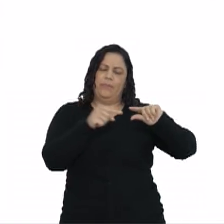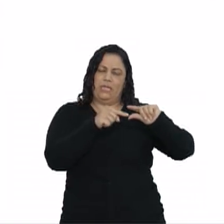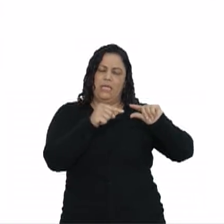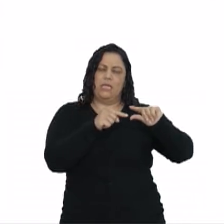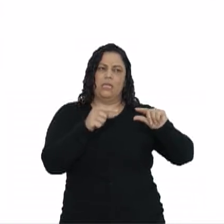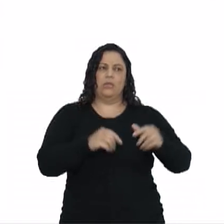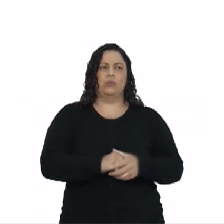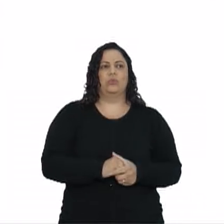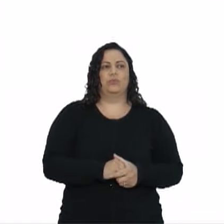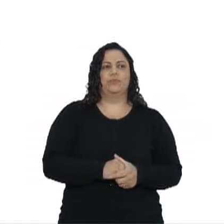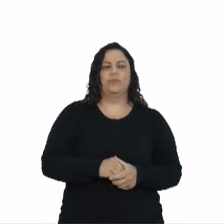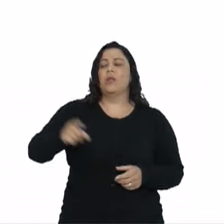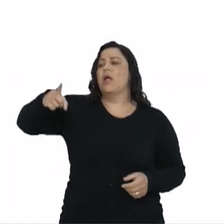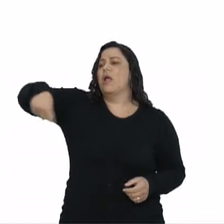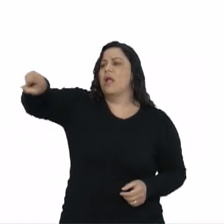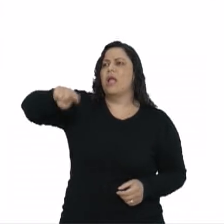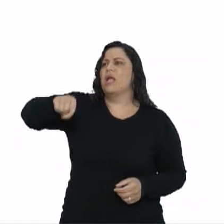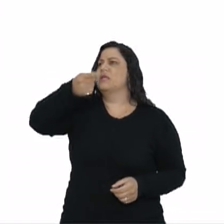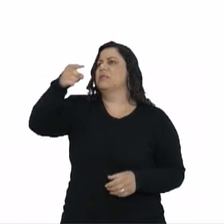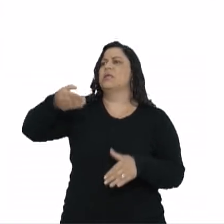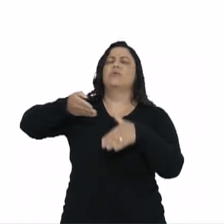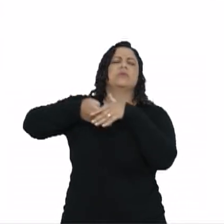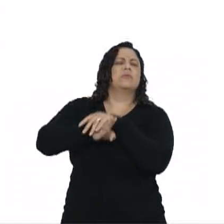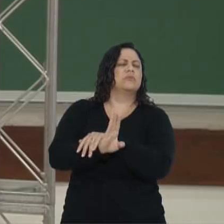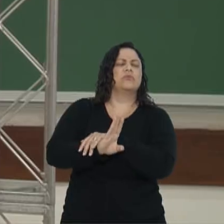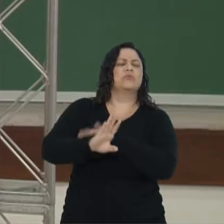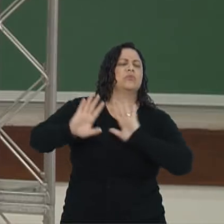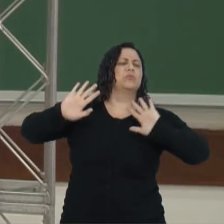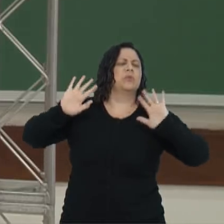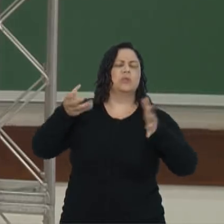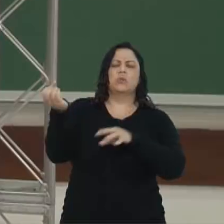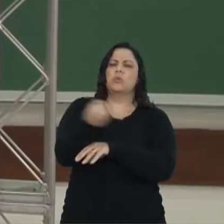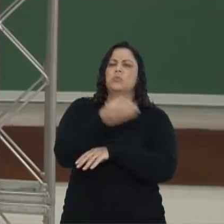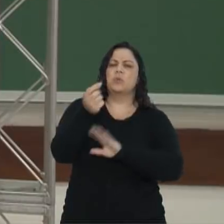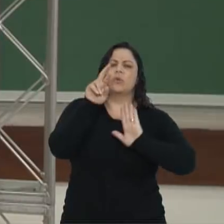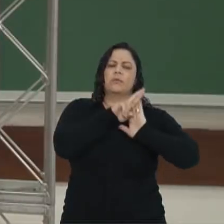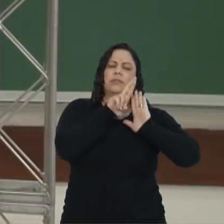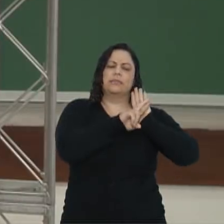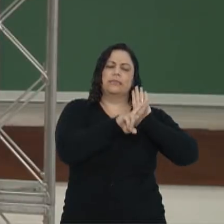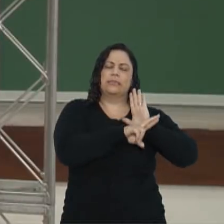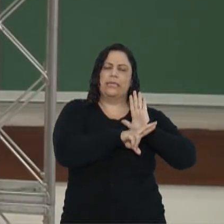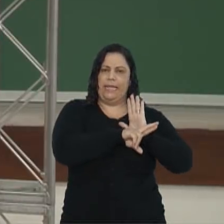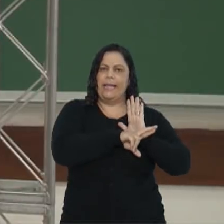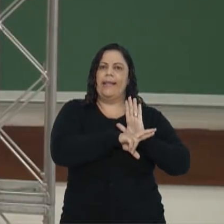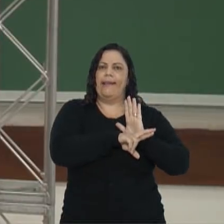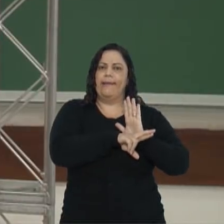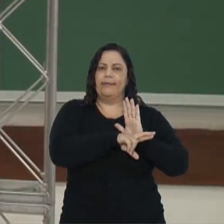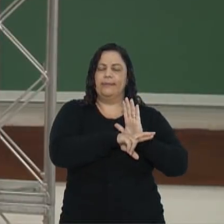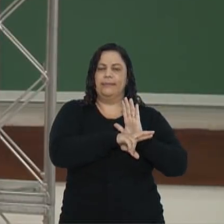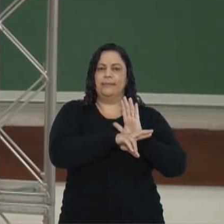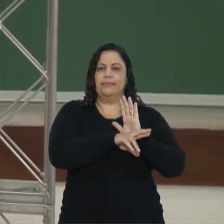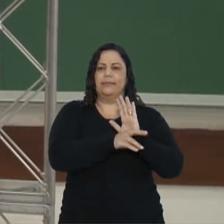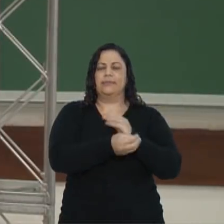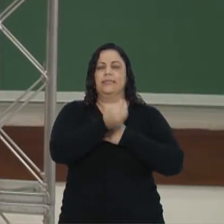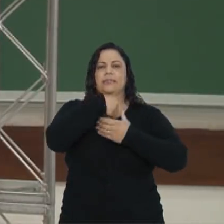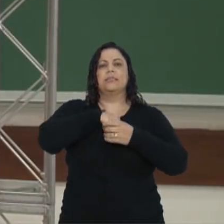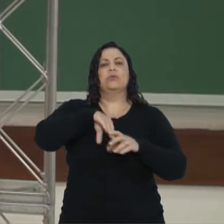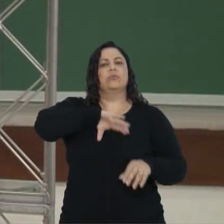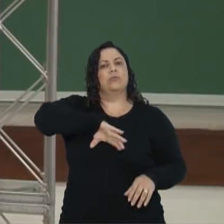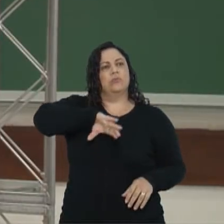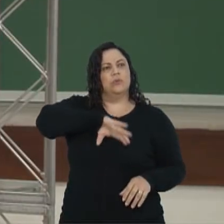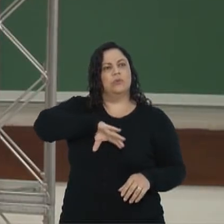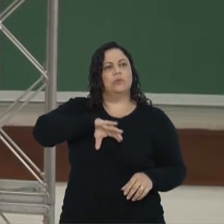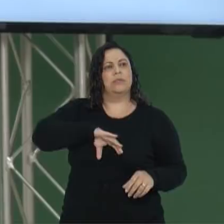com as novas regras ortográficas, certo? Então, a ou com o